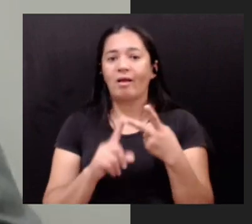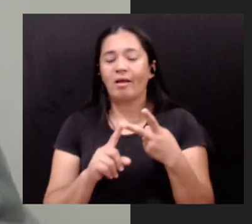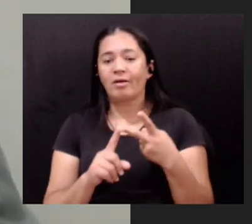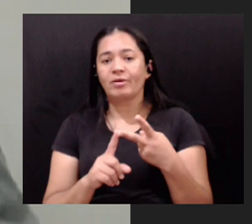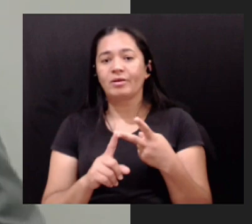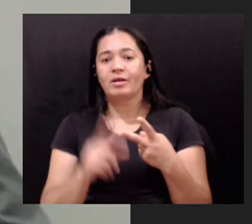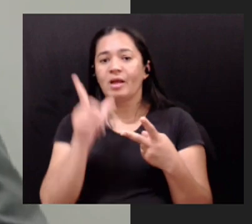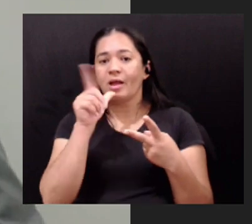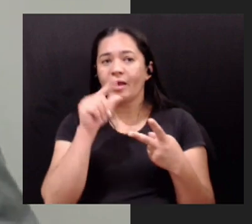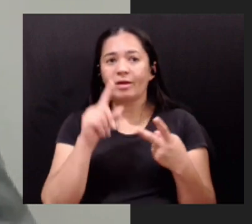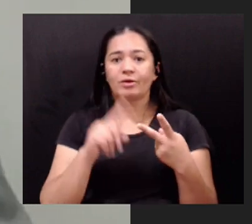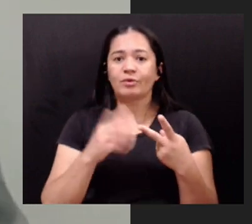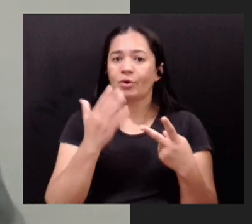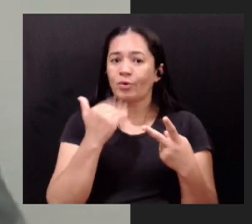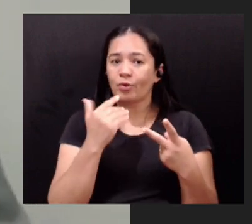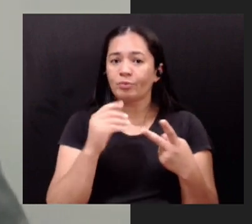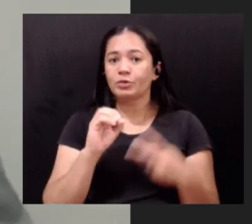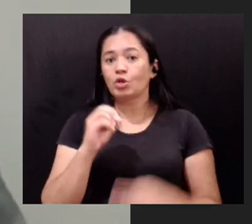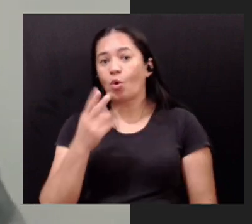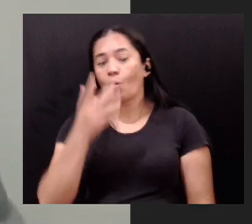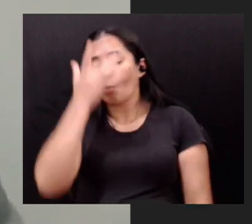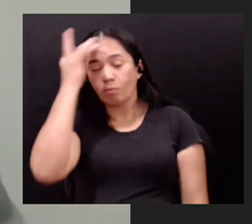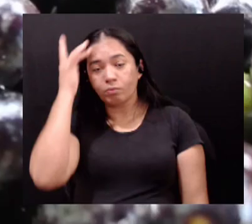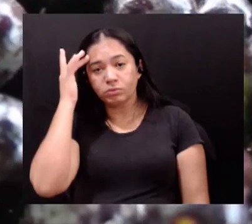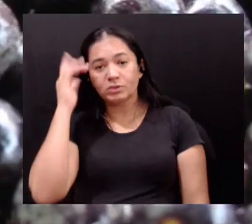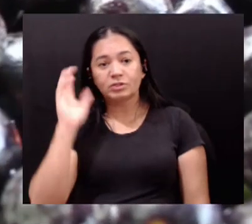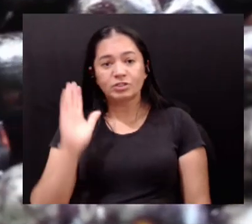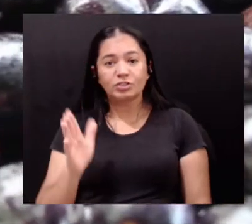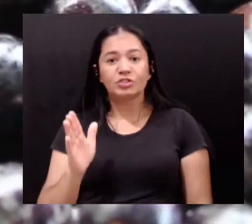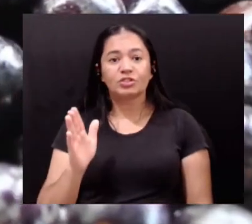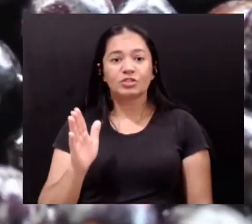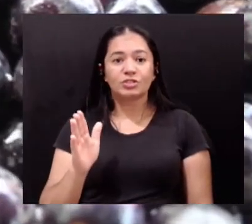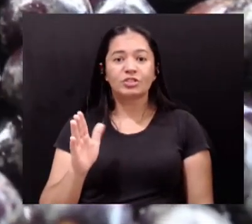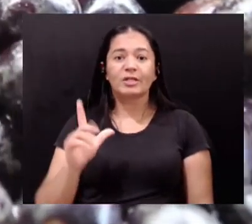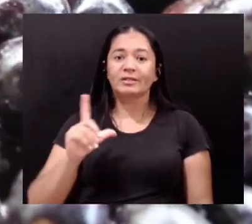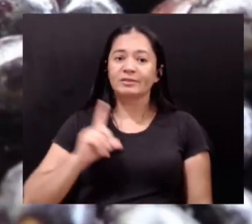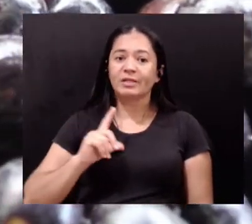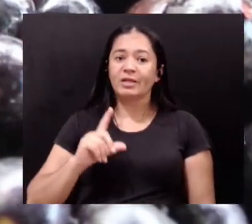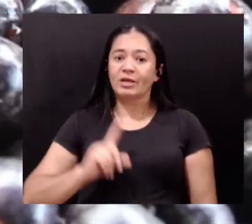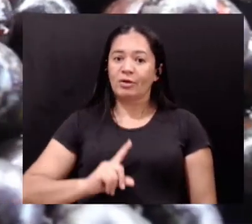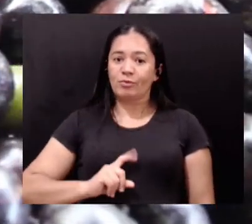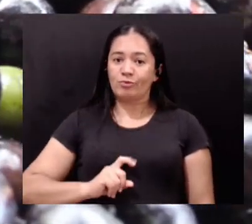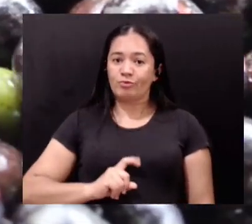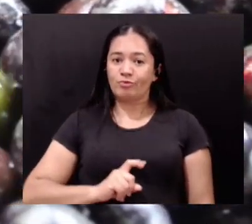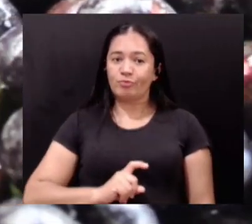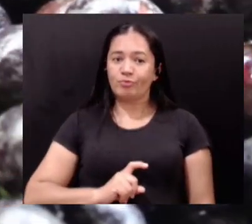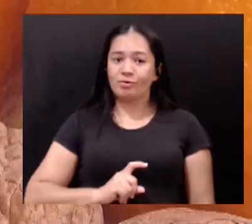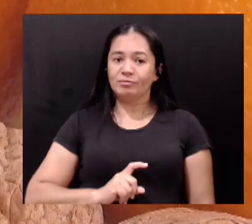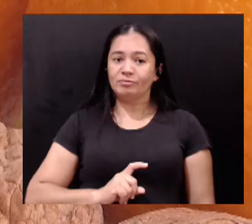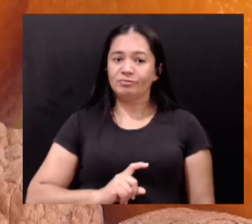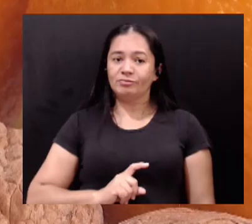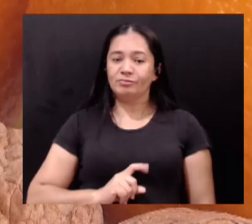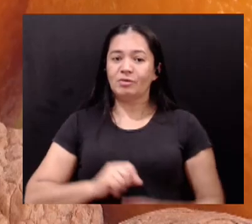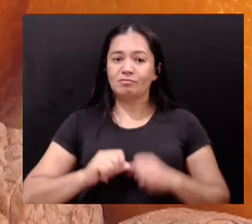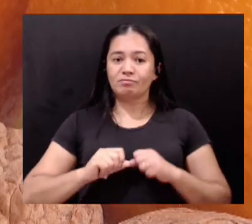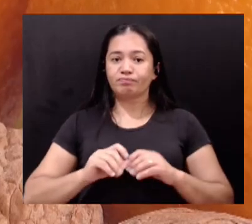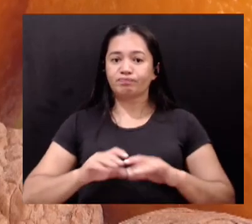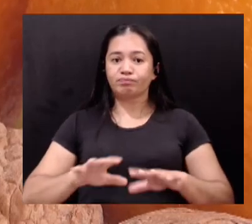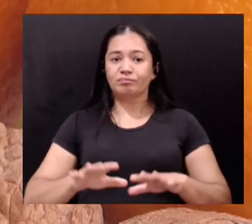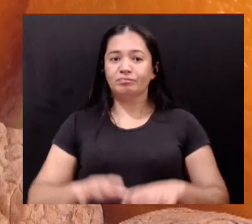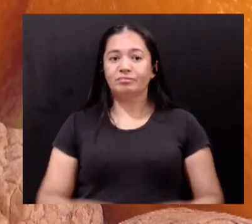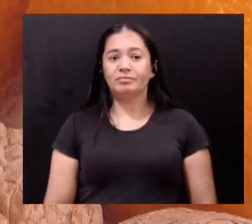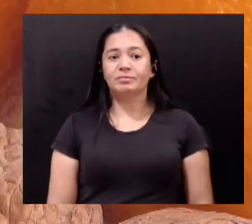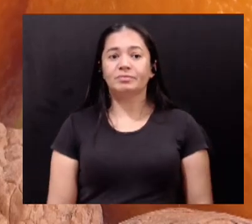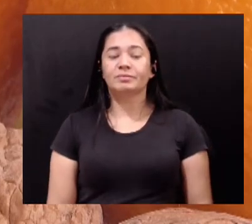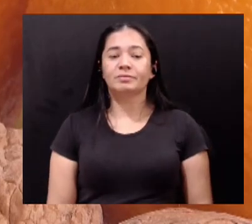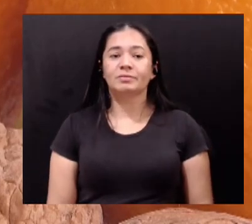por pessoas que têm a bactéria, que estão colonizados pela bactéria, né? Então, na verdade, é